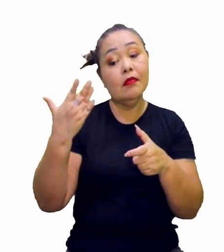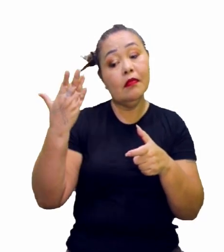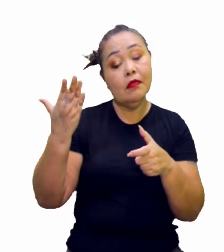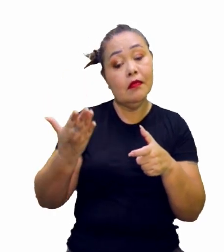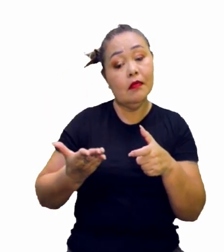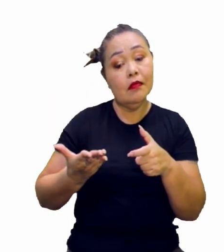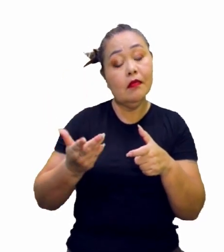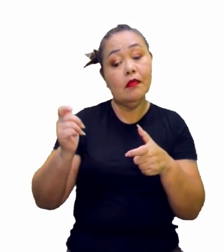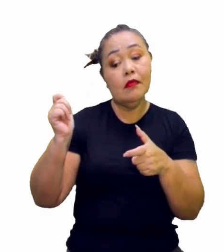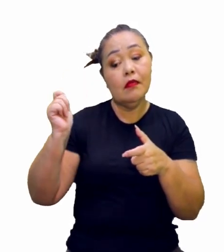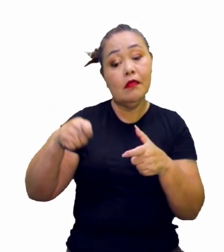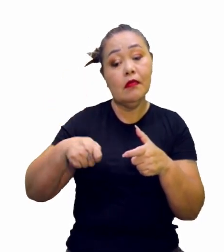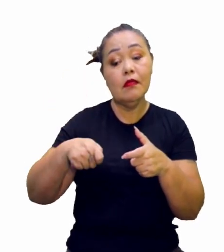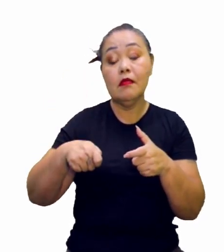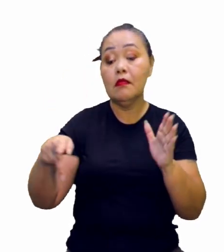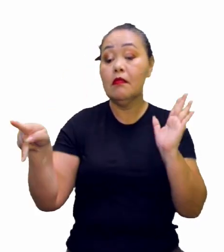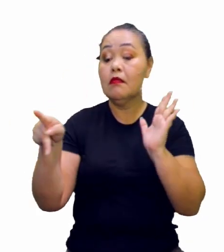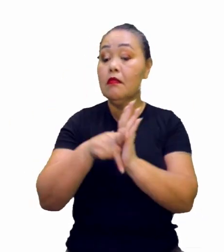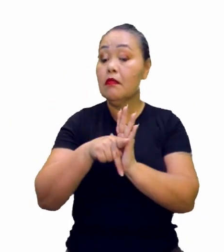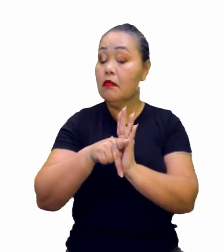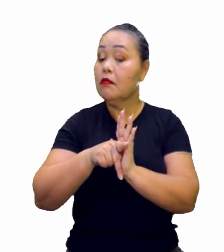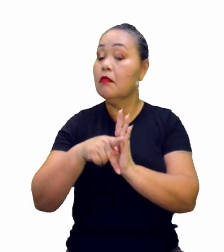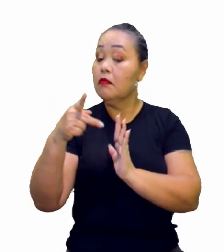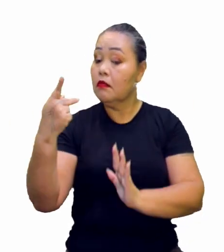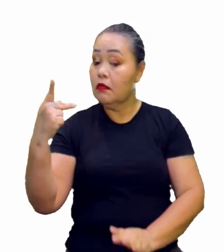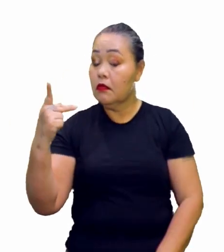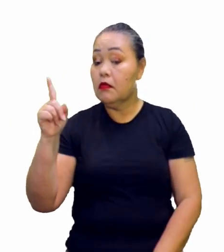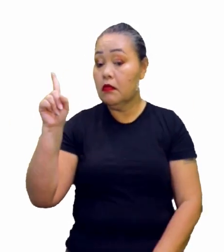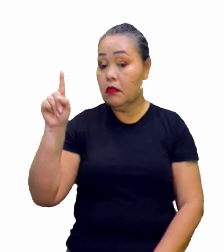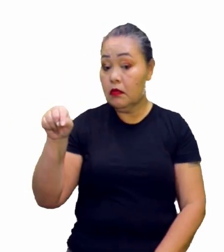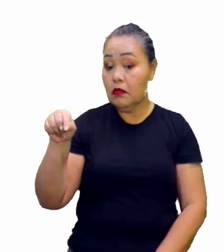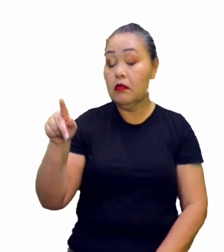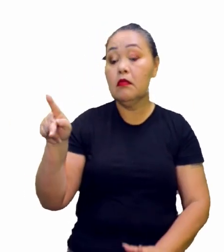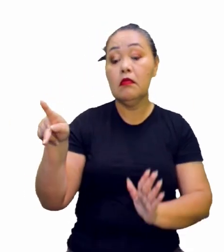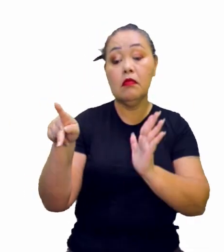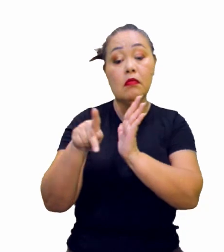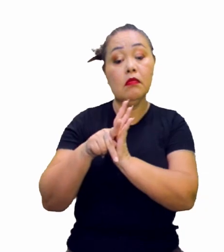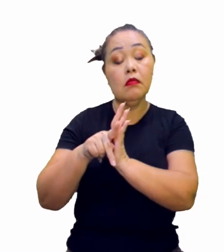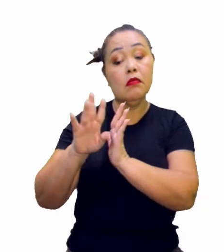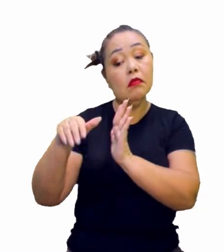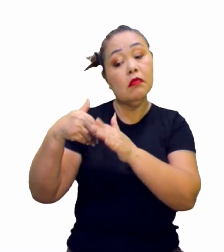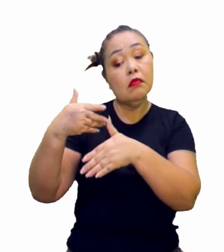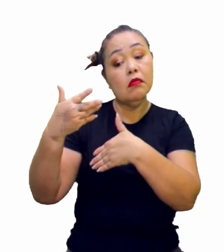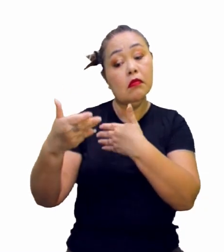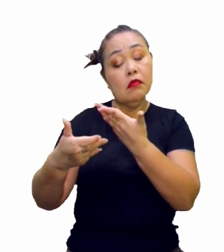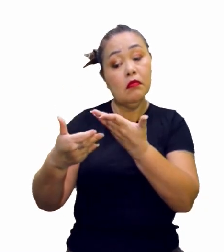uma determinada propriedade. Esta propriedade confere a ela uma